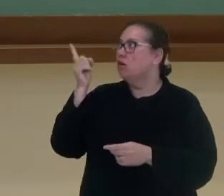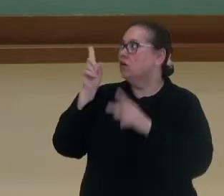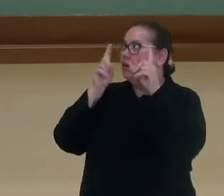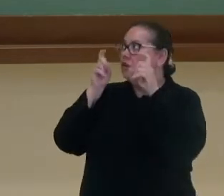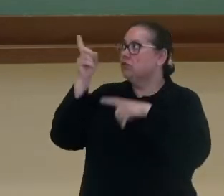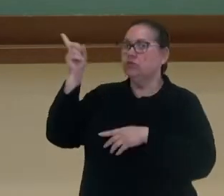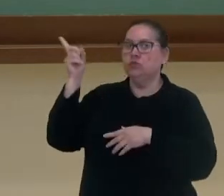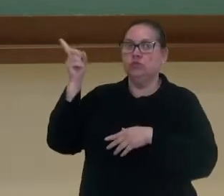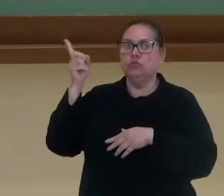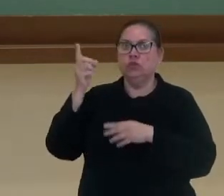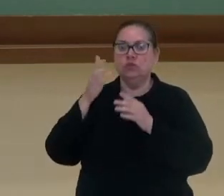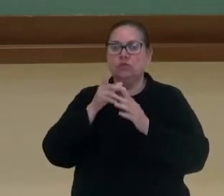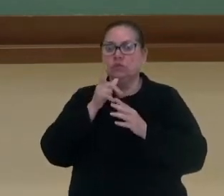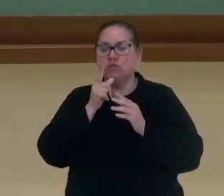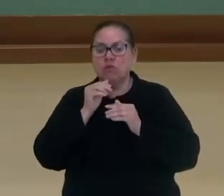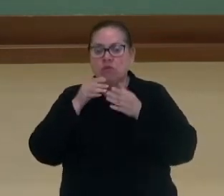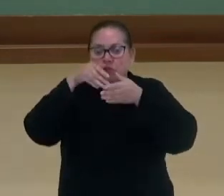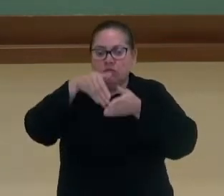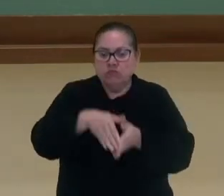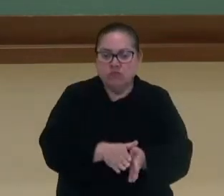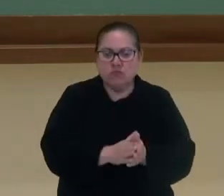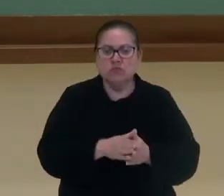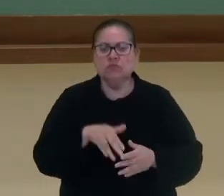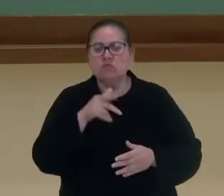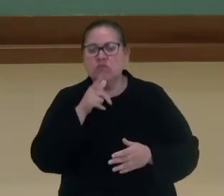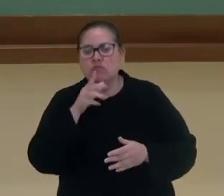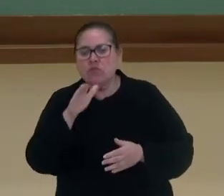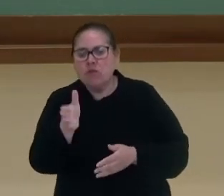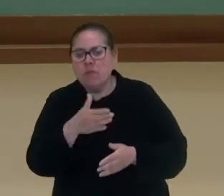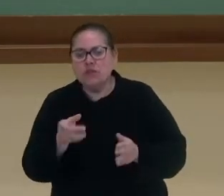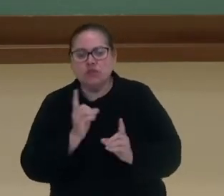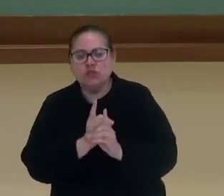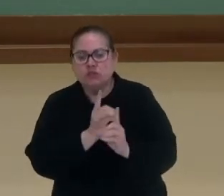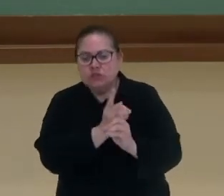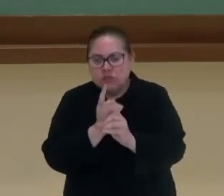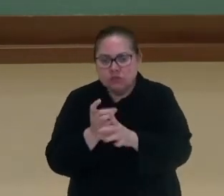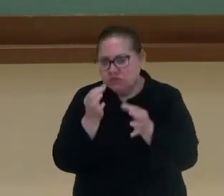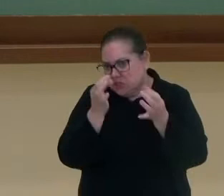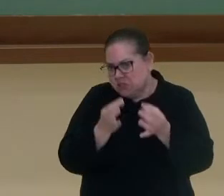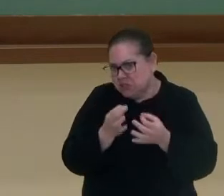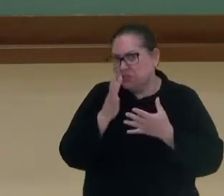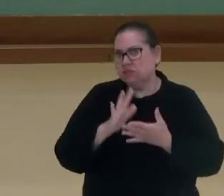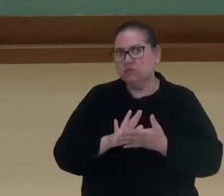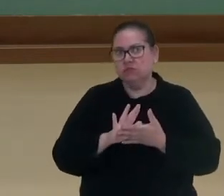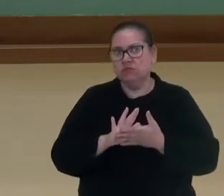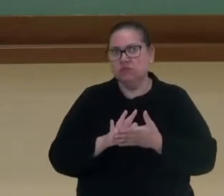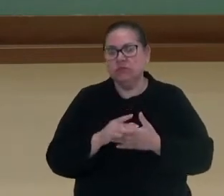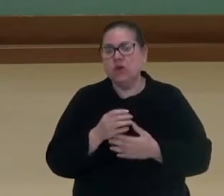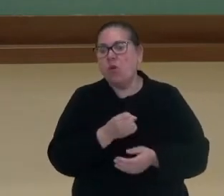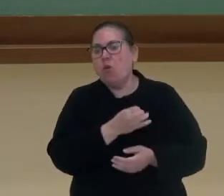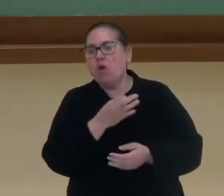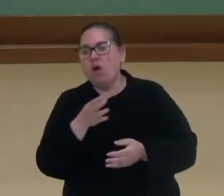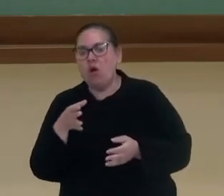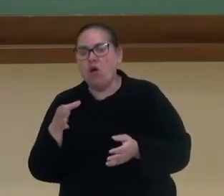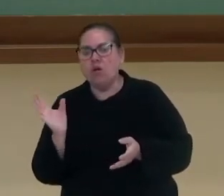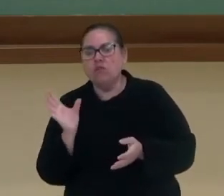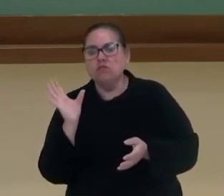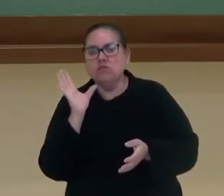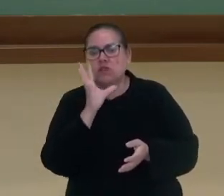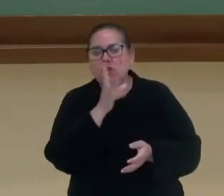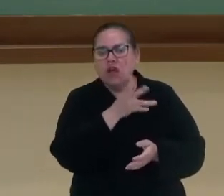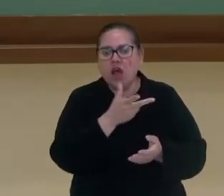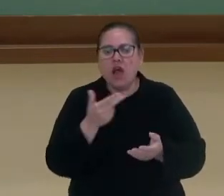né? Mergulho. Quais peixes será que eu vou encontrar? Tenho certeza? Qual é a velocidade